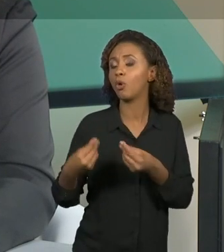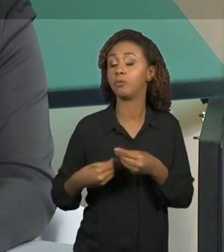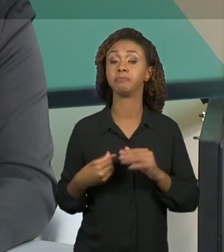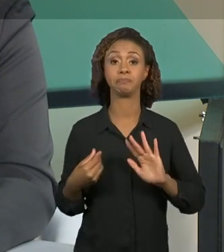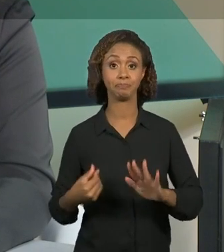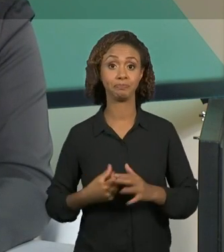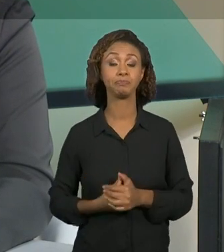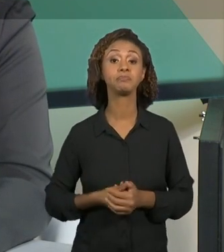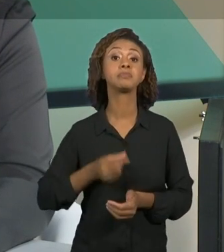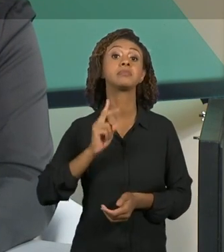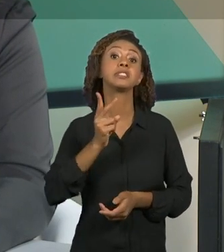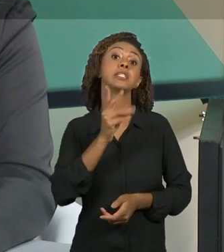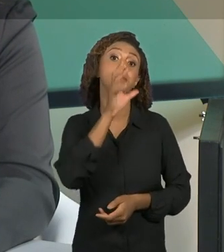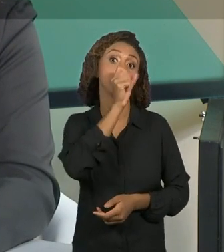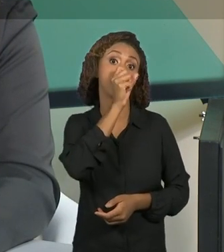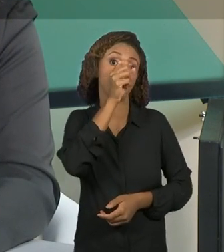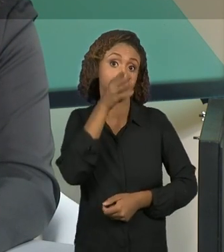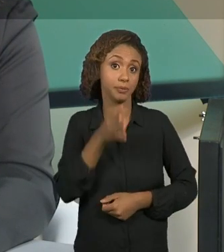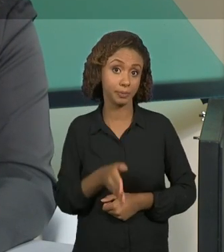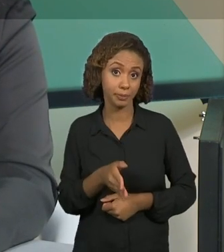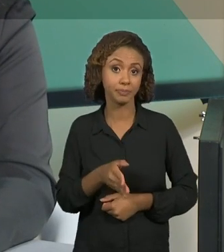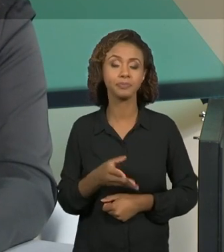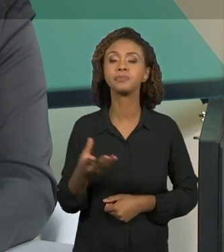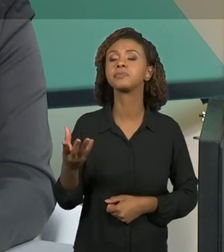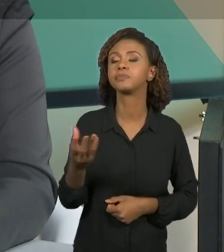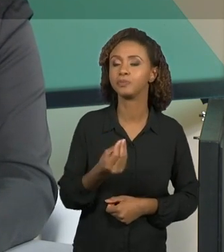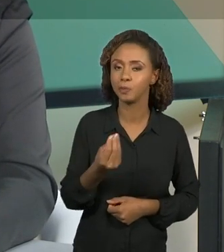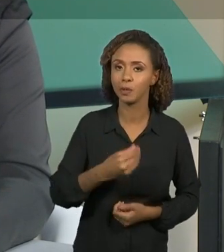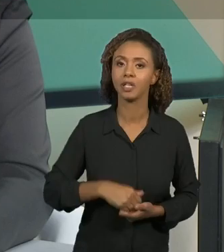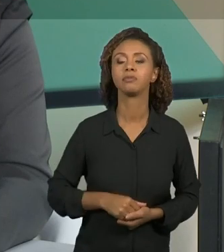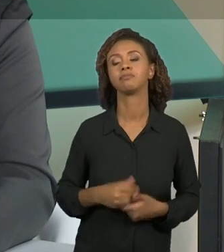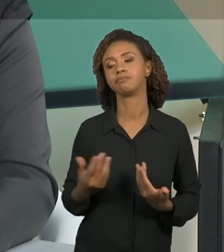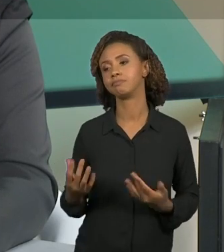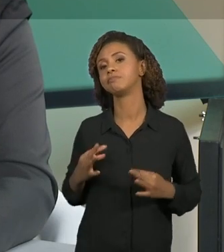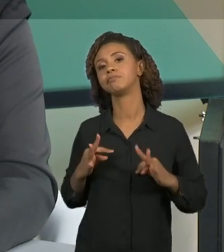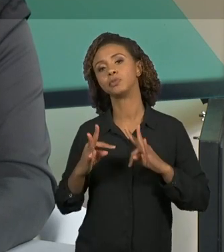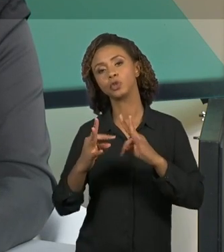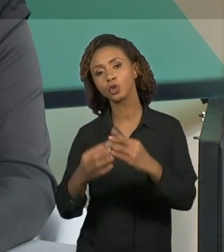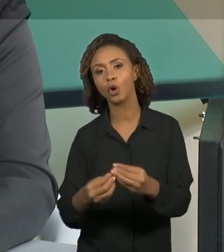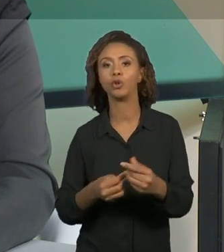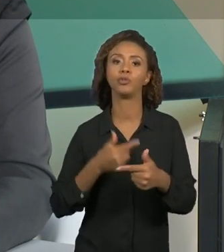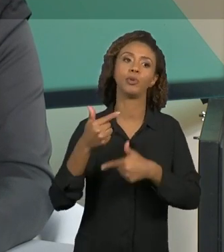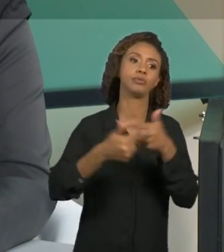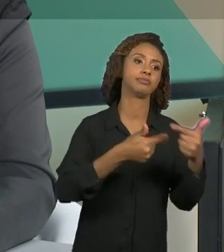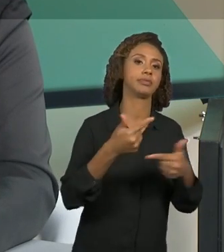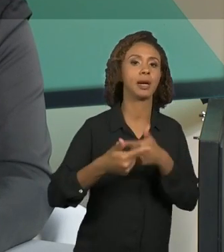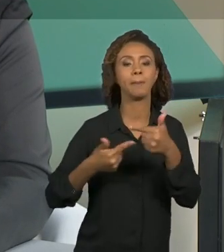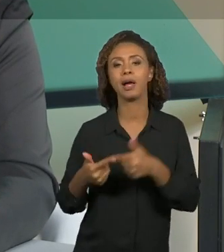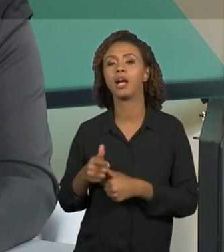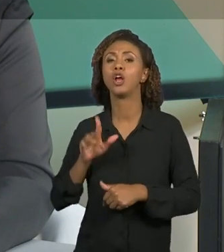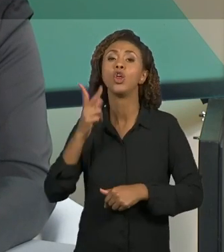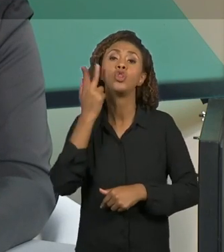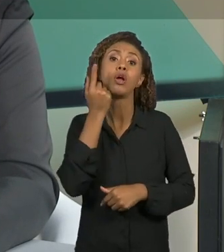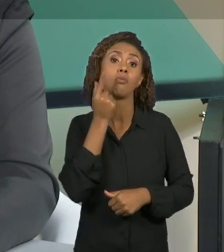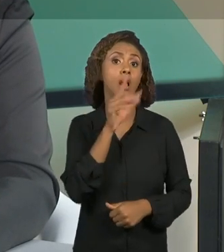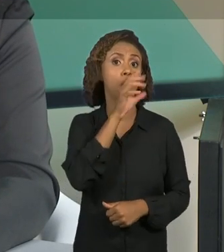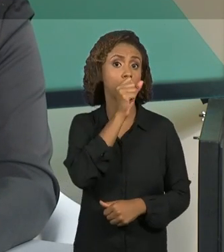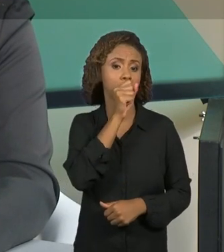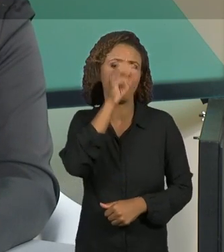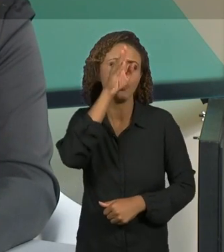a gente vai fazer de sábado tá porque sem de novo todo mundo trabalha sábado é o único dia que você tem à disposição